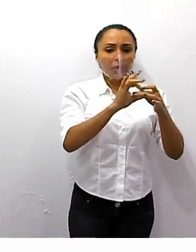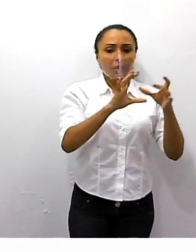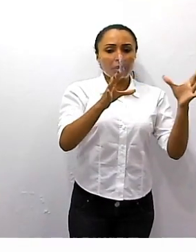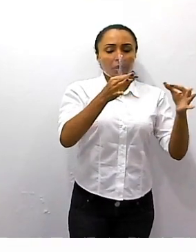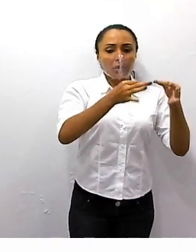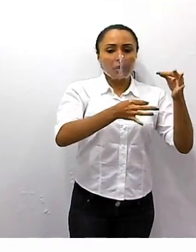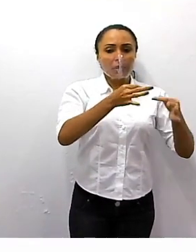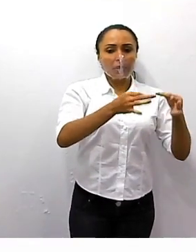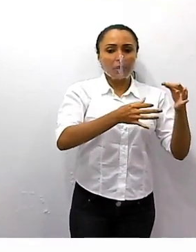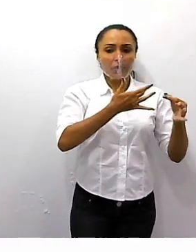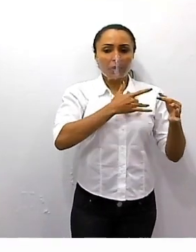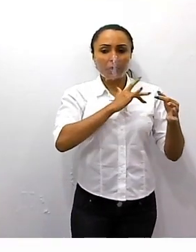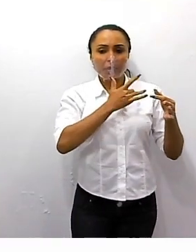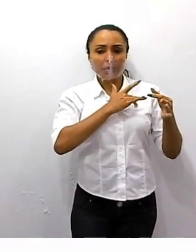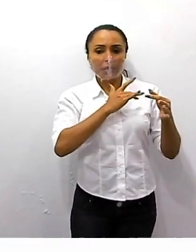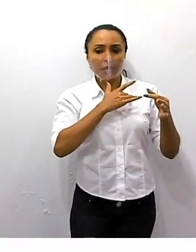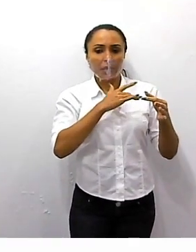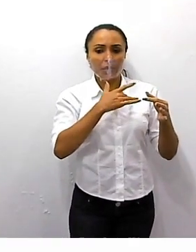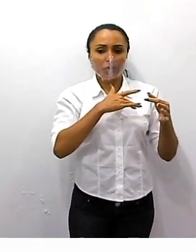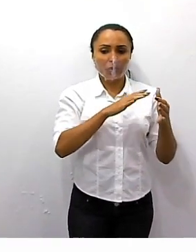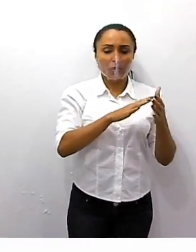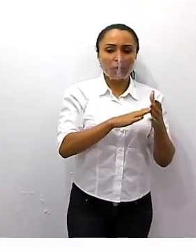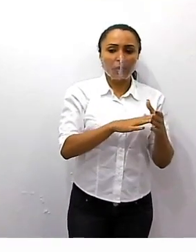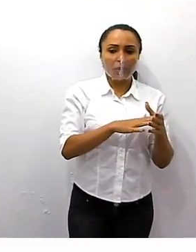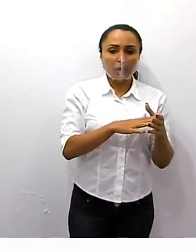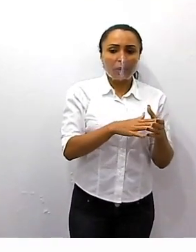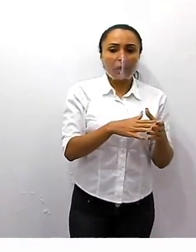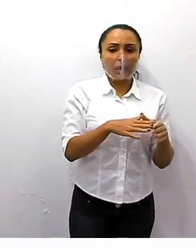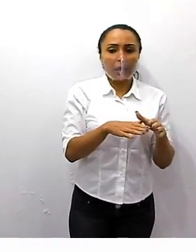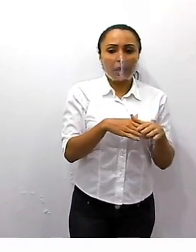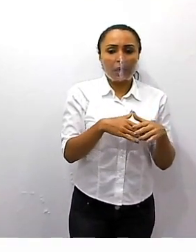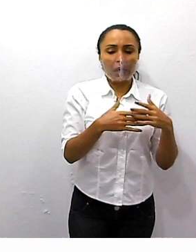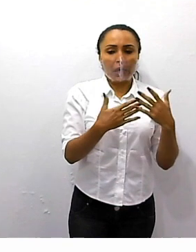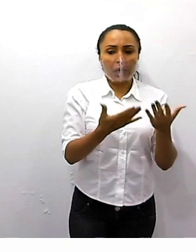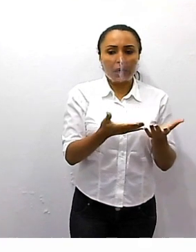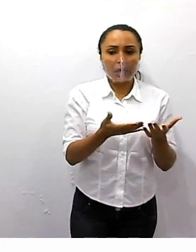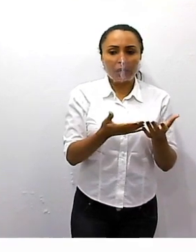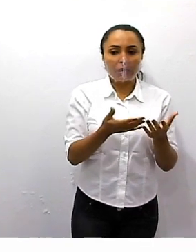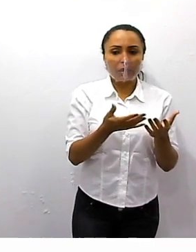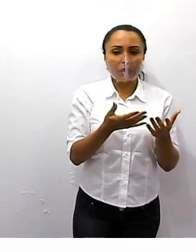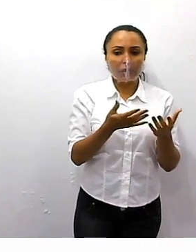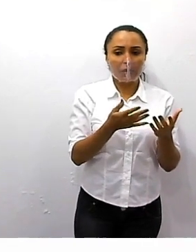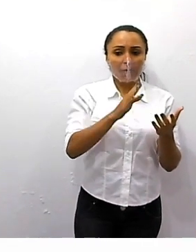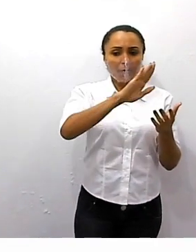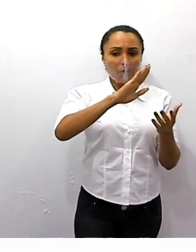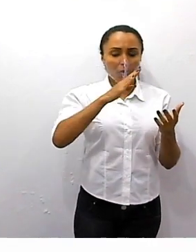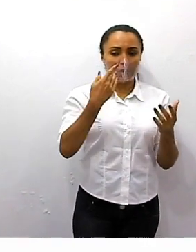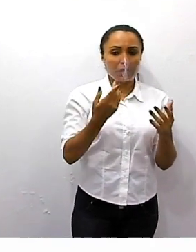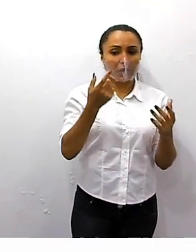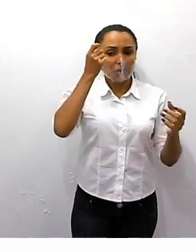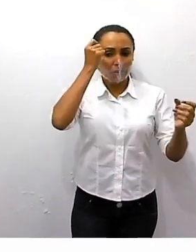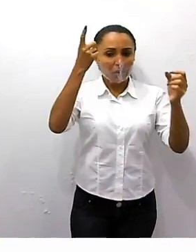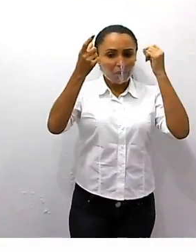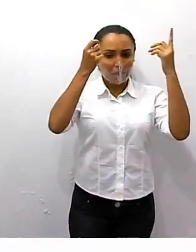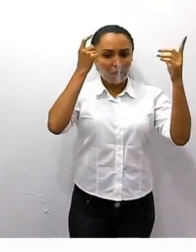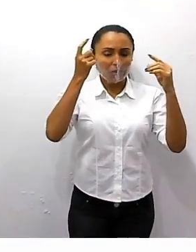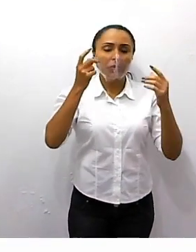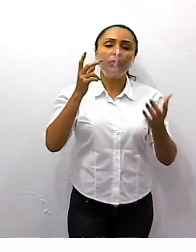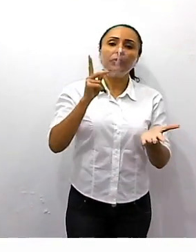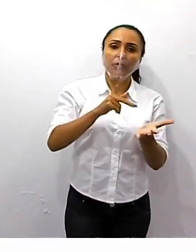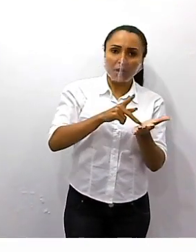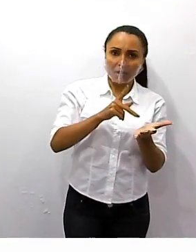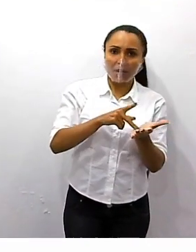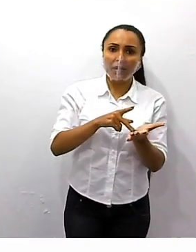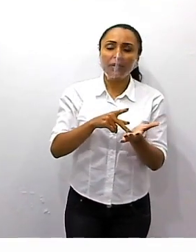justiça, a miséria, a ganância, a traição e O idealismo também é verdade, ok,